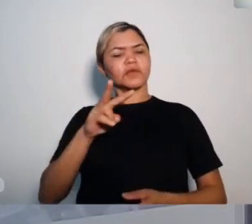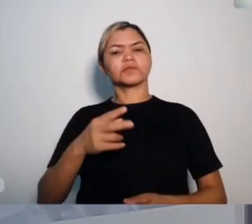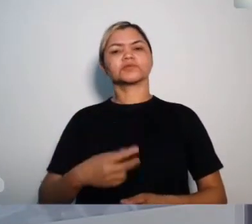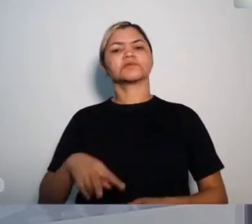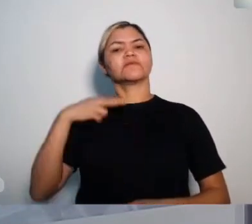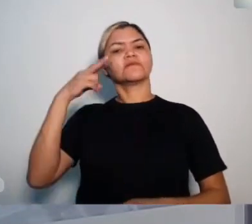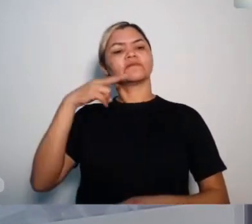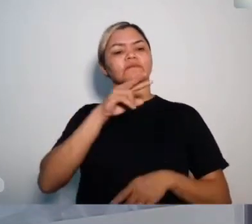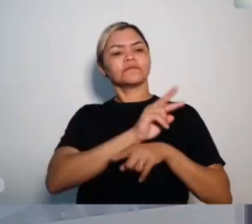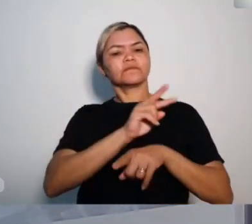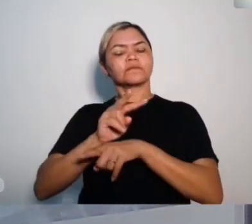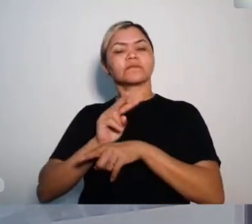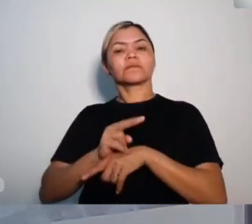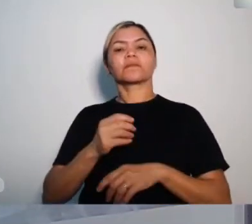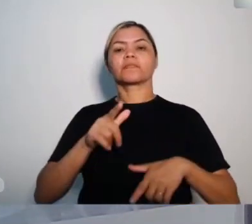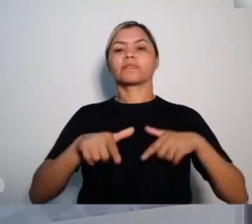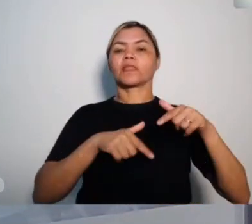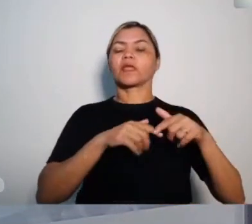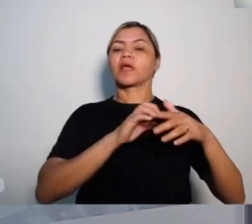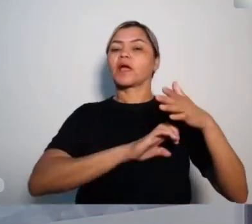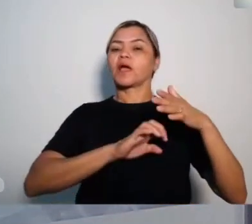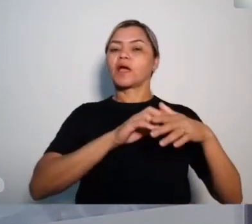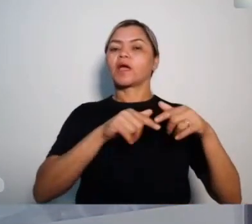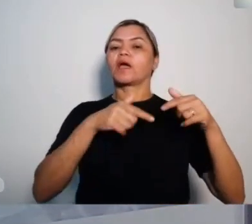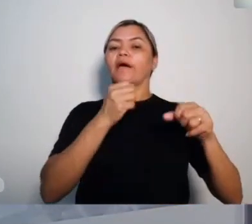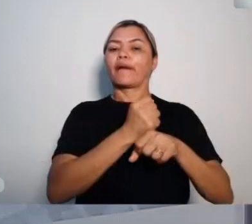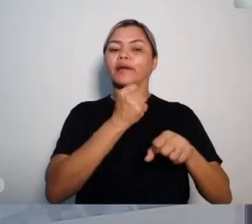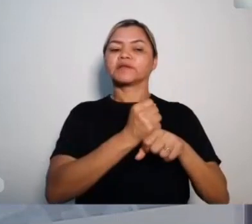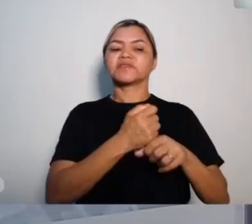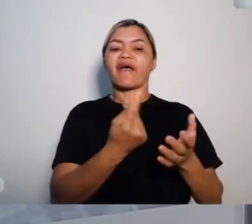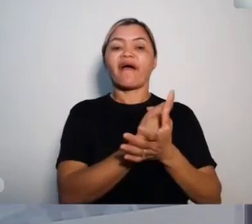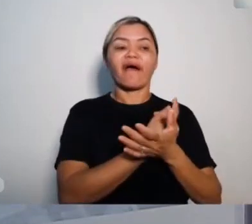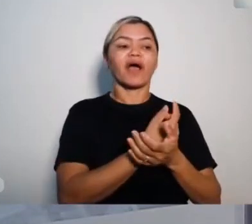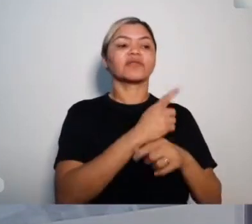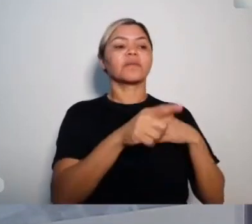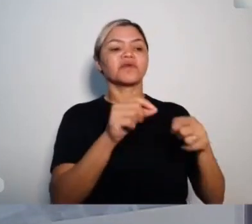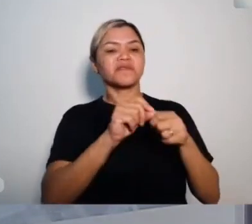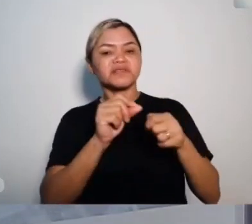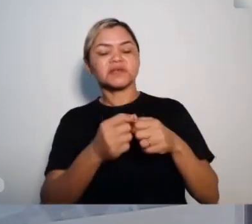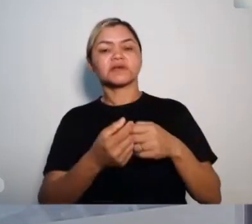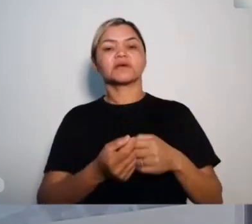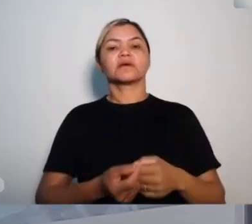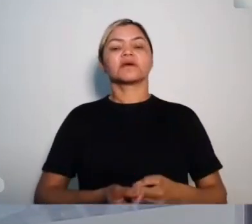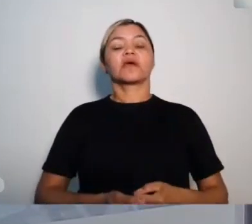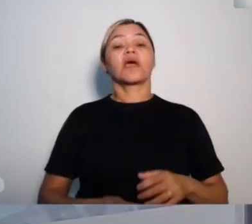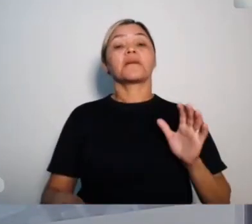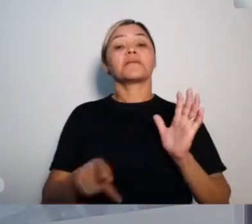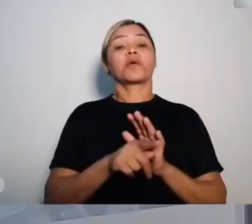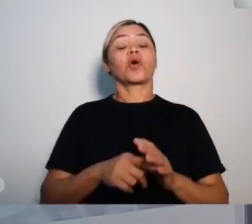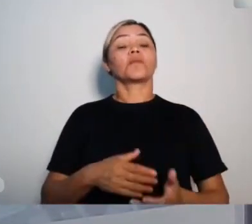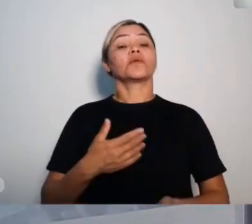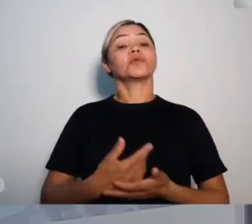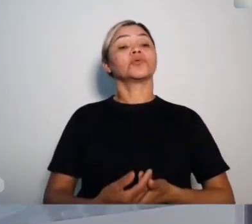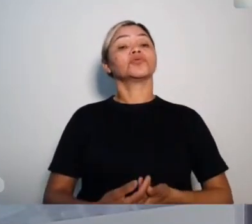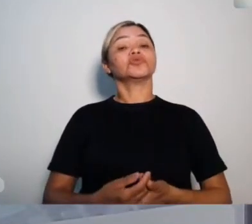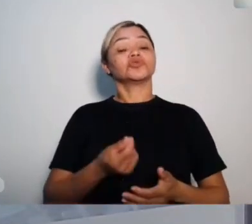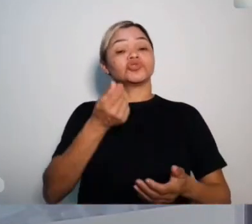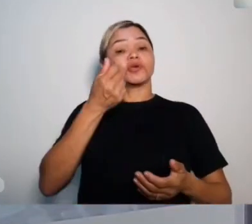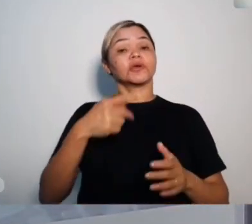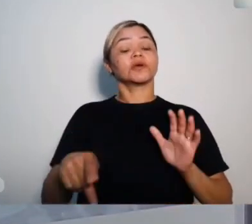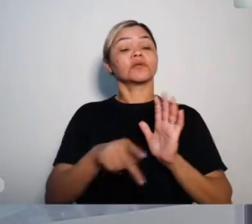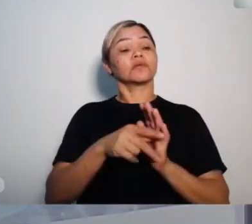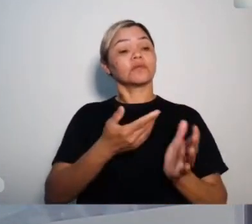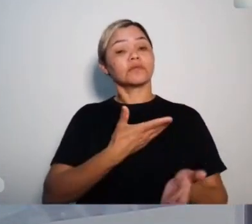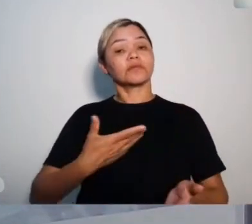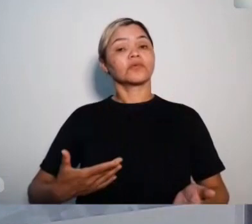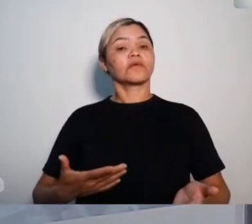a obra. E aí, se sai errado, se depois vai ter que refazer, é dinheiro público jogado fora. Então, senhores vereadores,